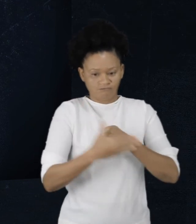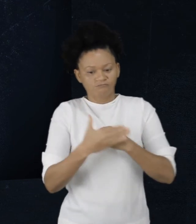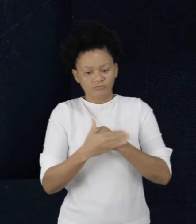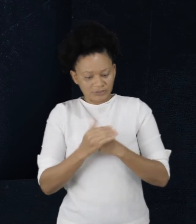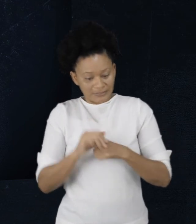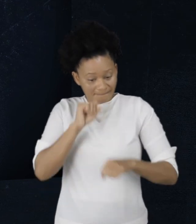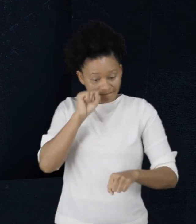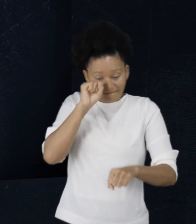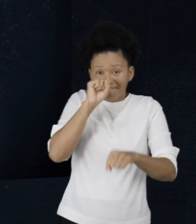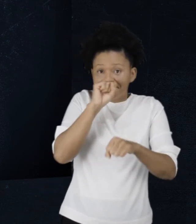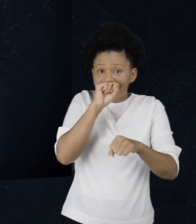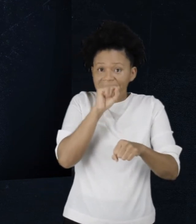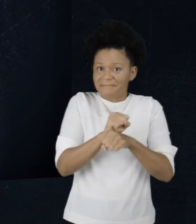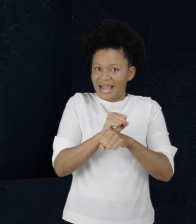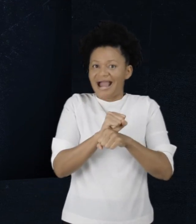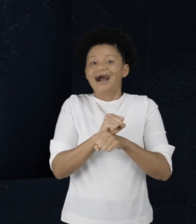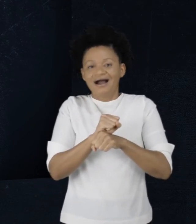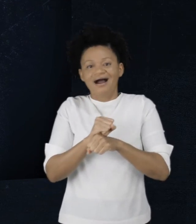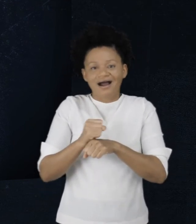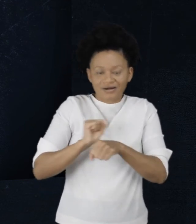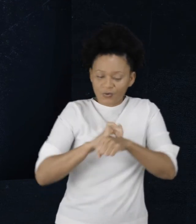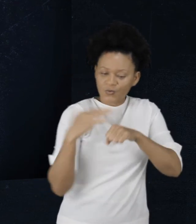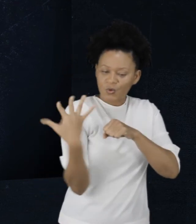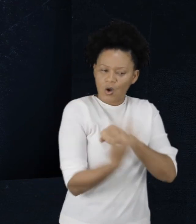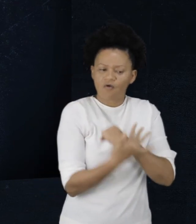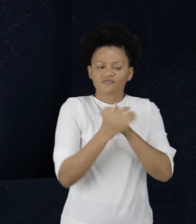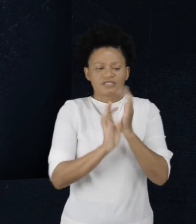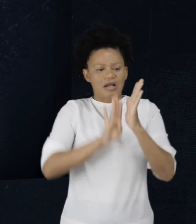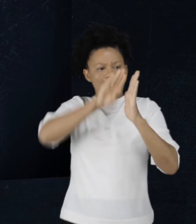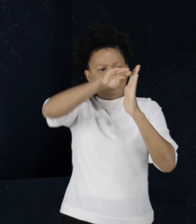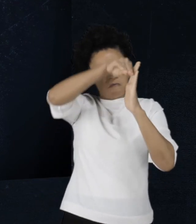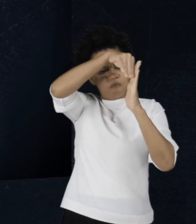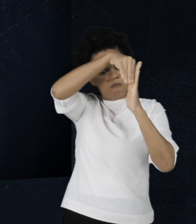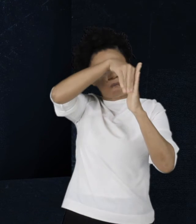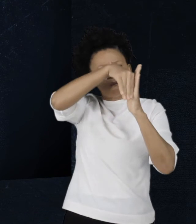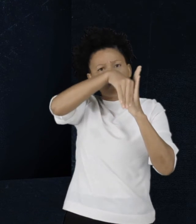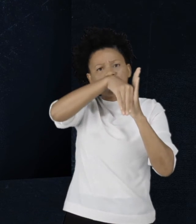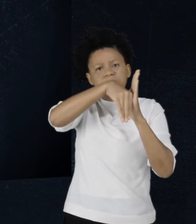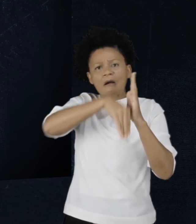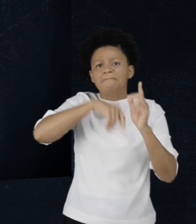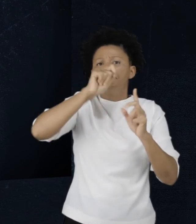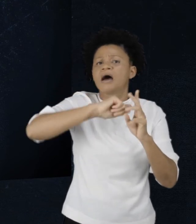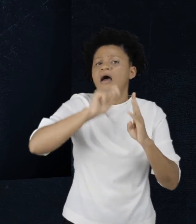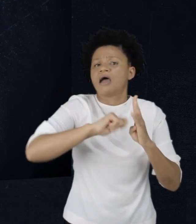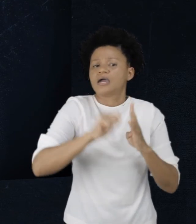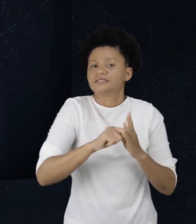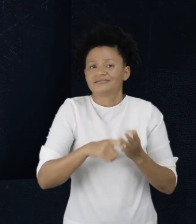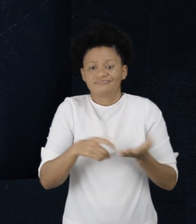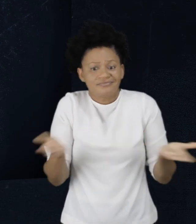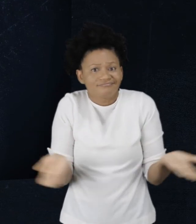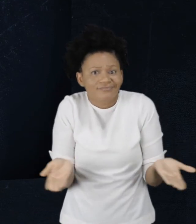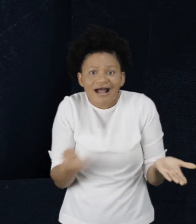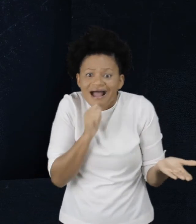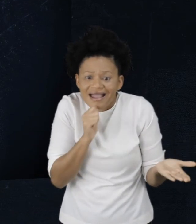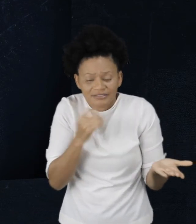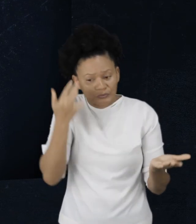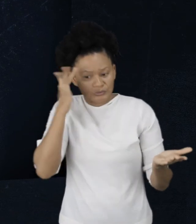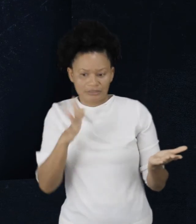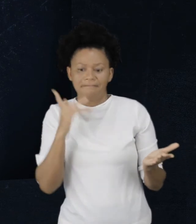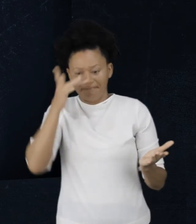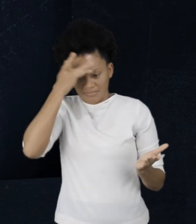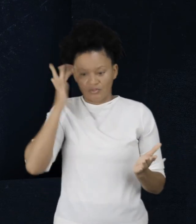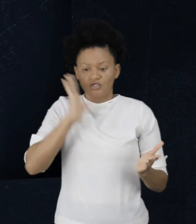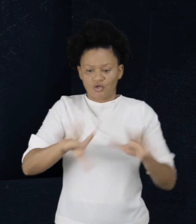coronavírus decaem a níveis muito baixos dentro de alguns meses. Dessa forma, ainda não sabemos se uma pessoa que já foi infectada